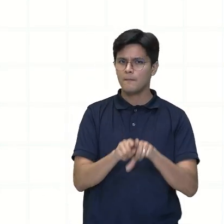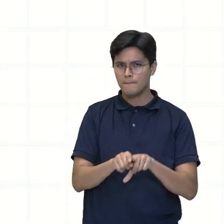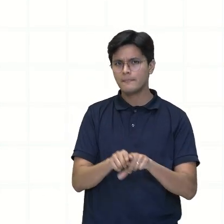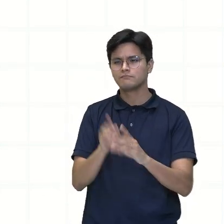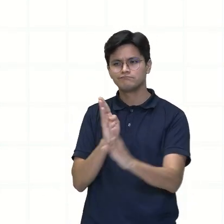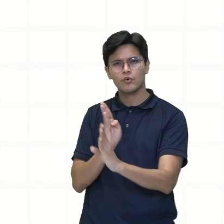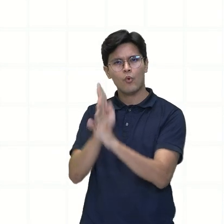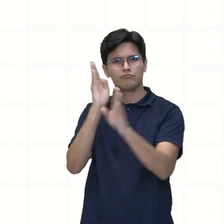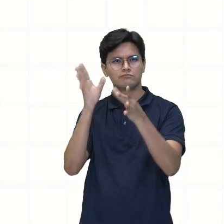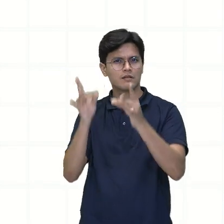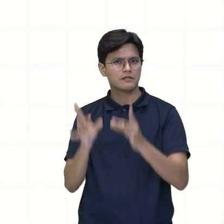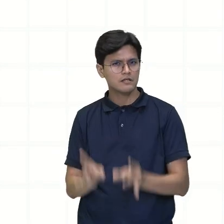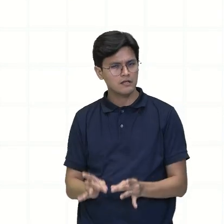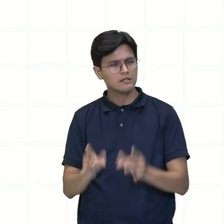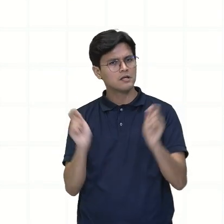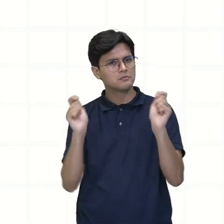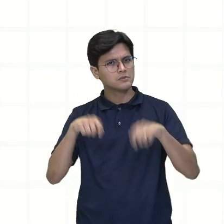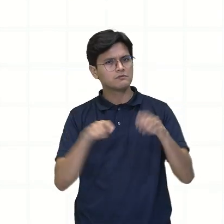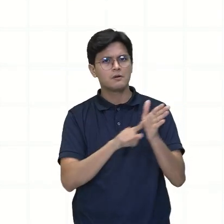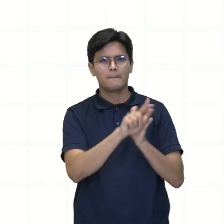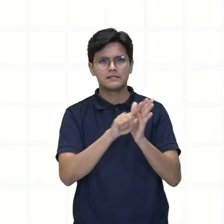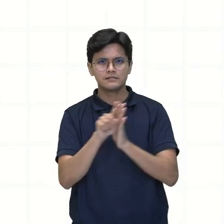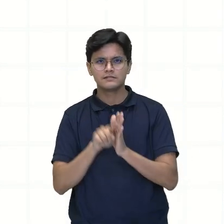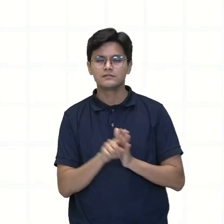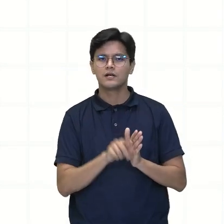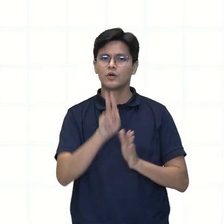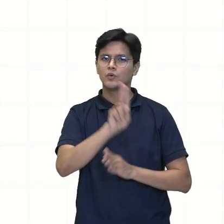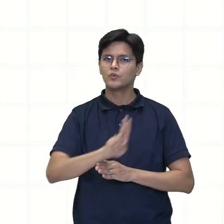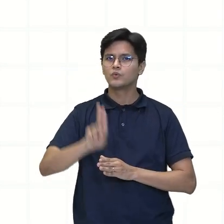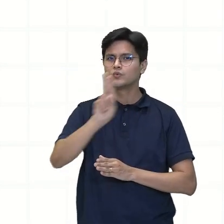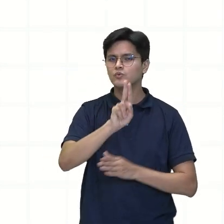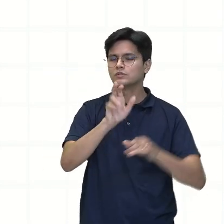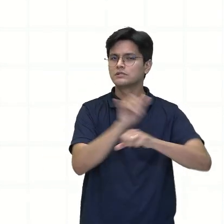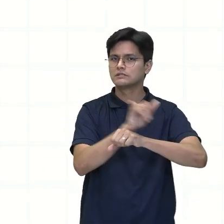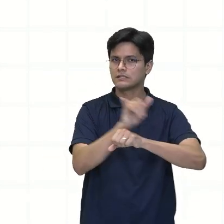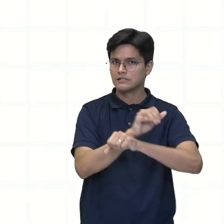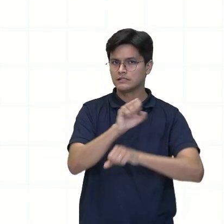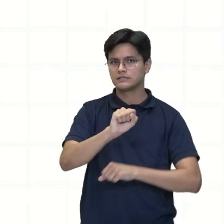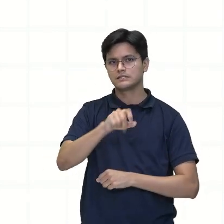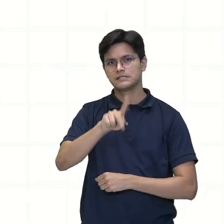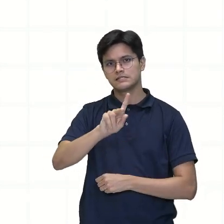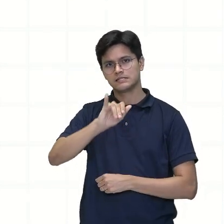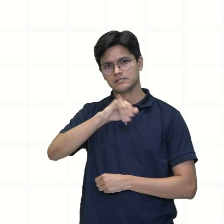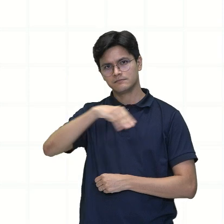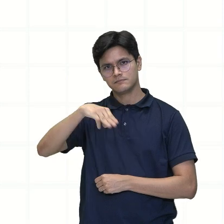pode pesquisar, né, utilizando essa estratégia de leitura. Vamos lá.